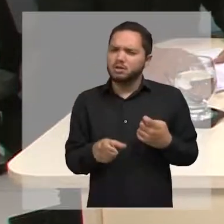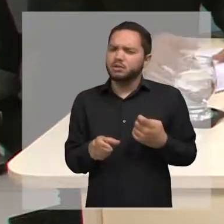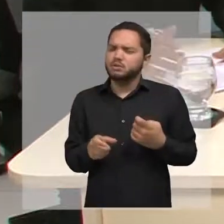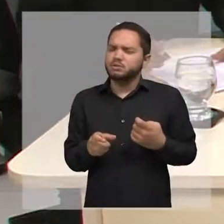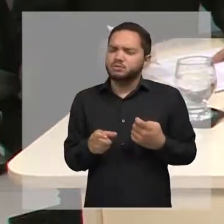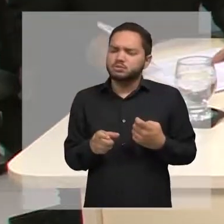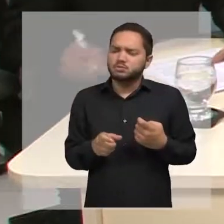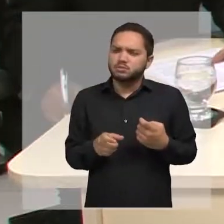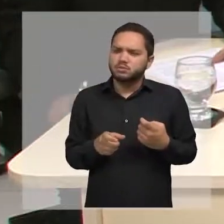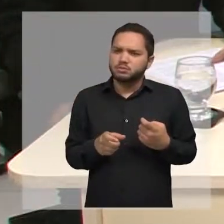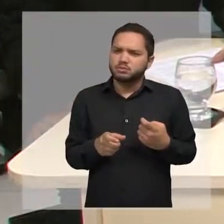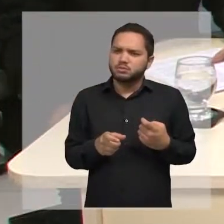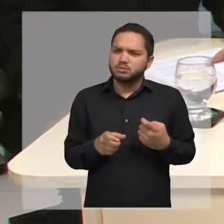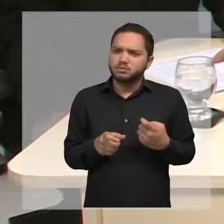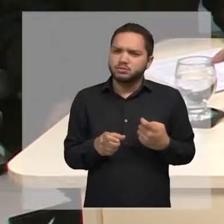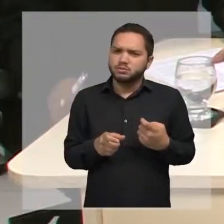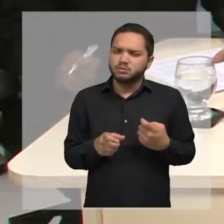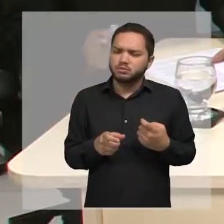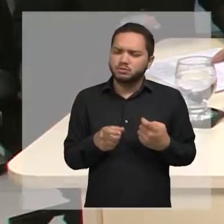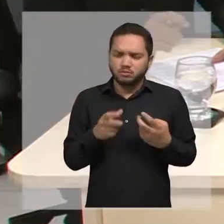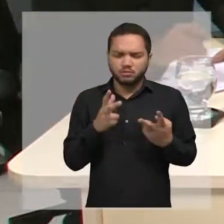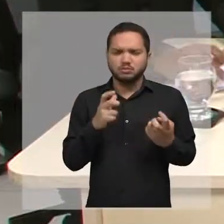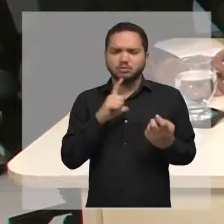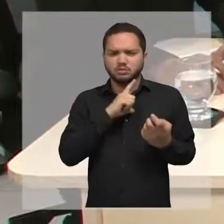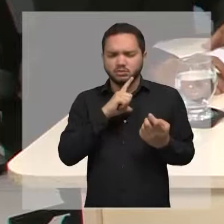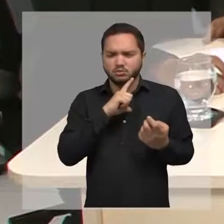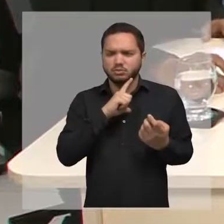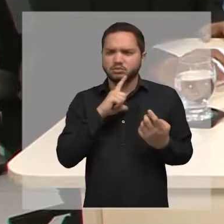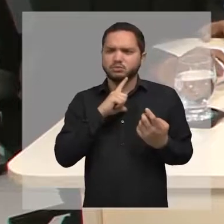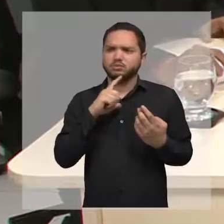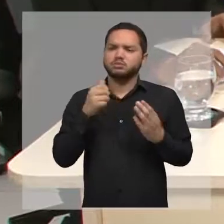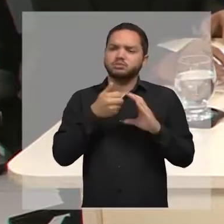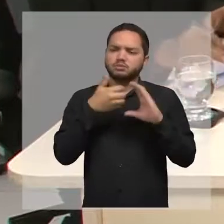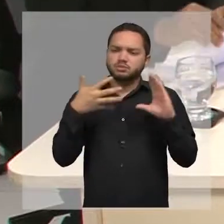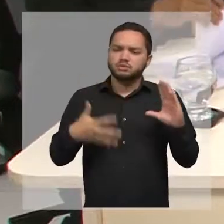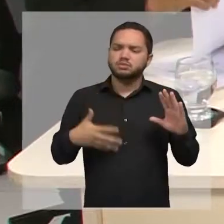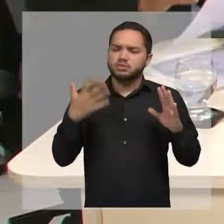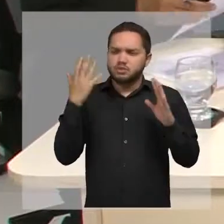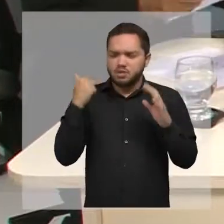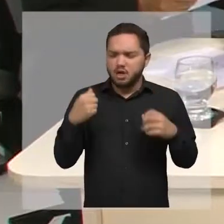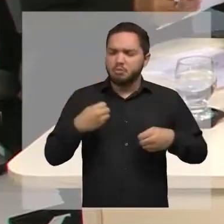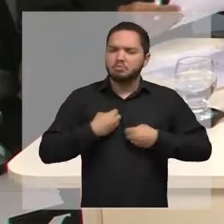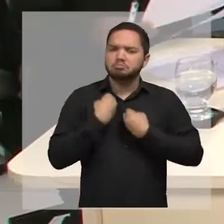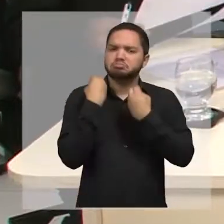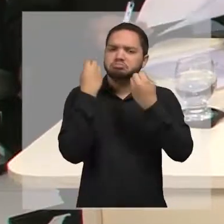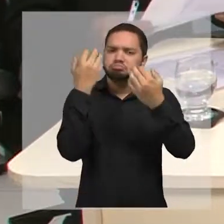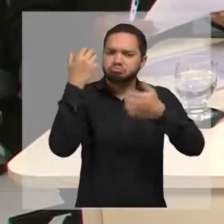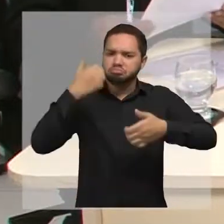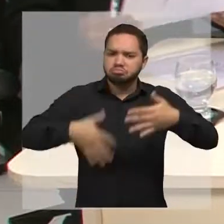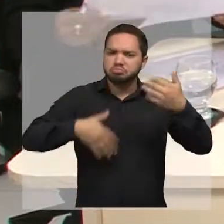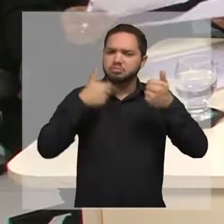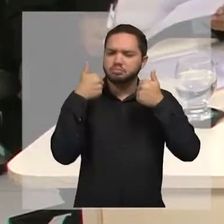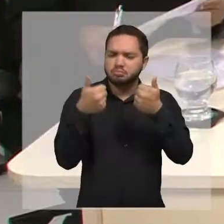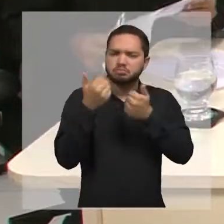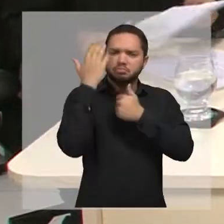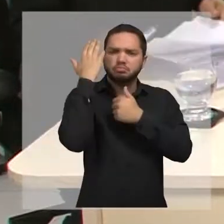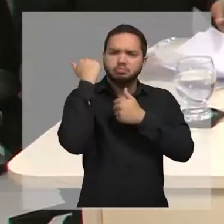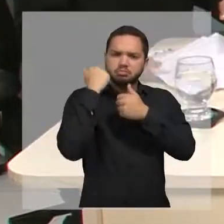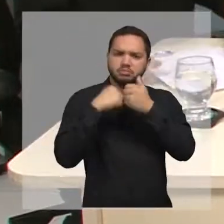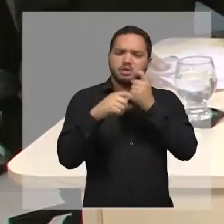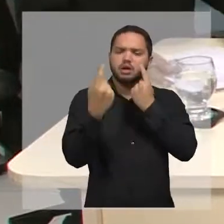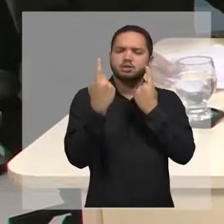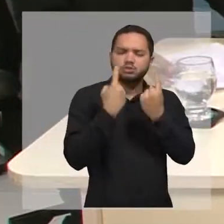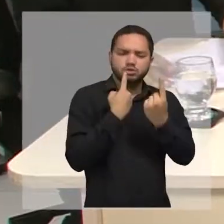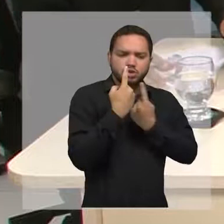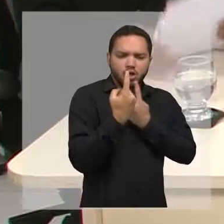ele deslumbrou essas suas características de saber se expressar bem, de ter um bom